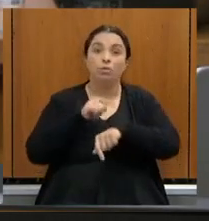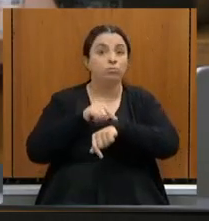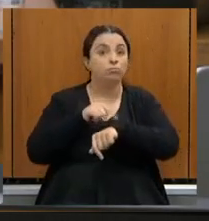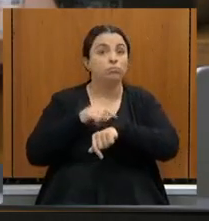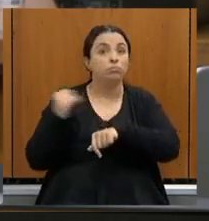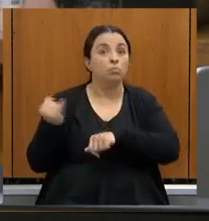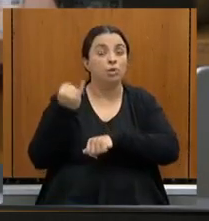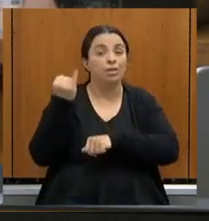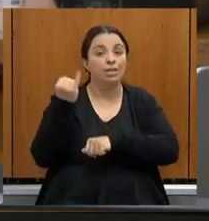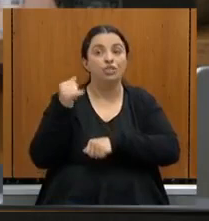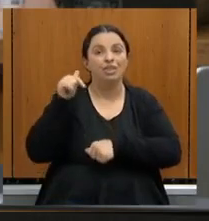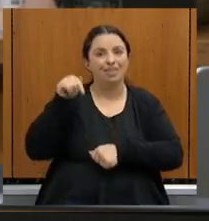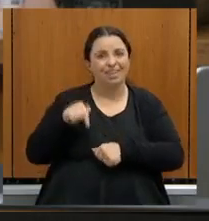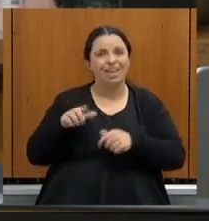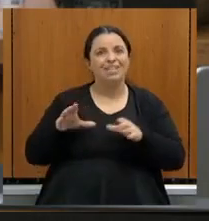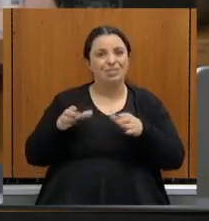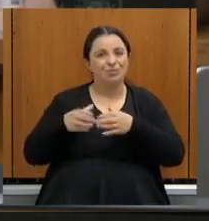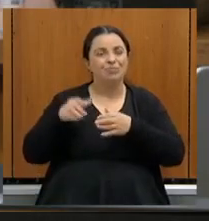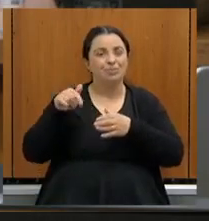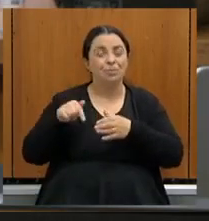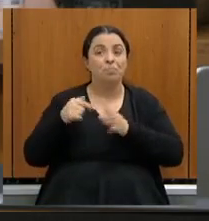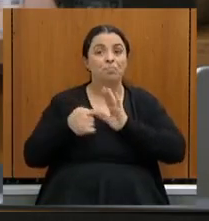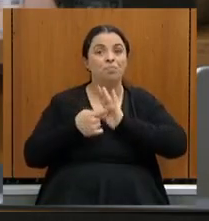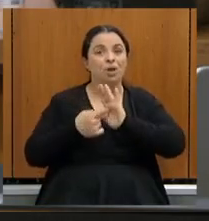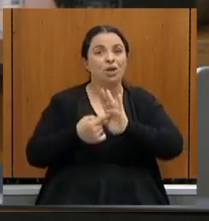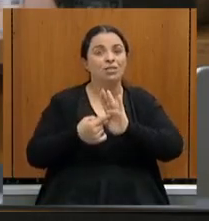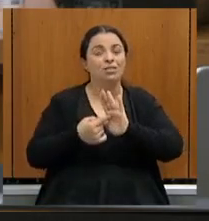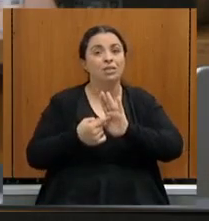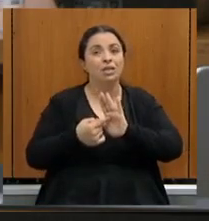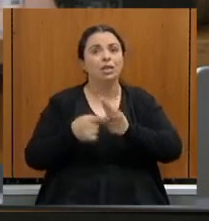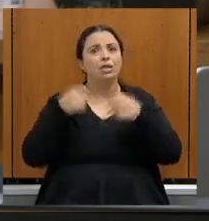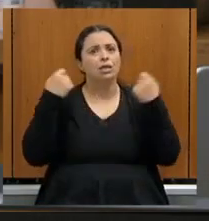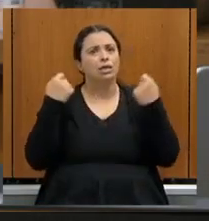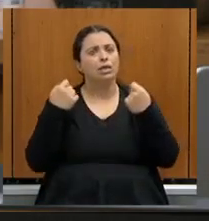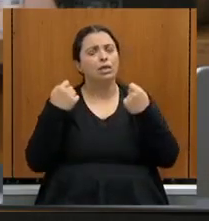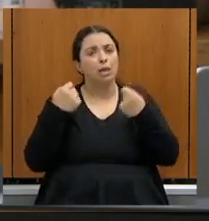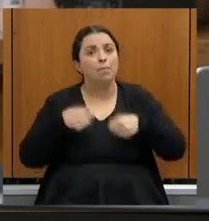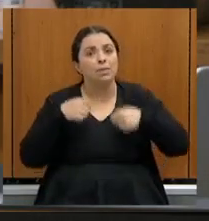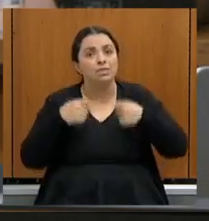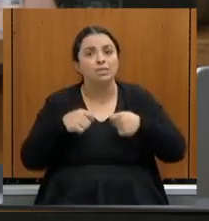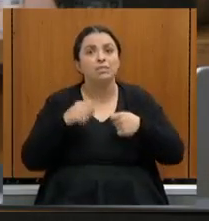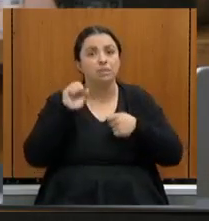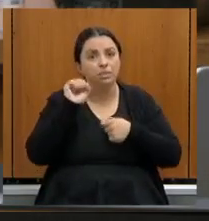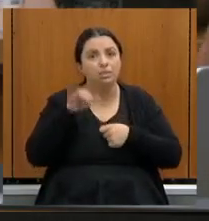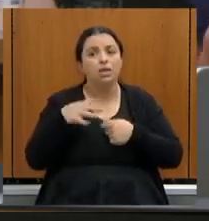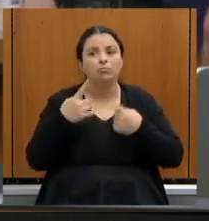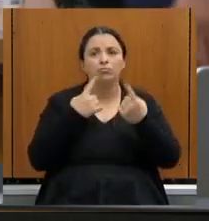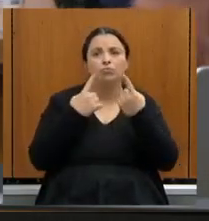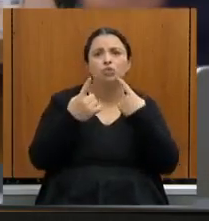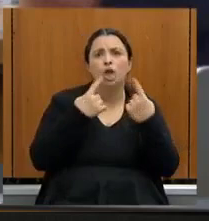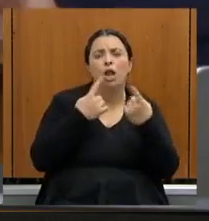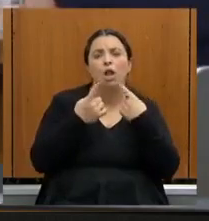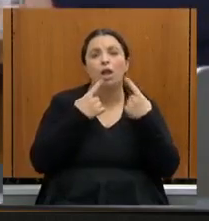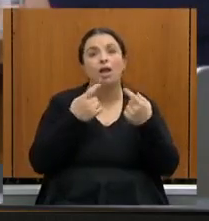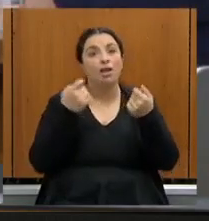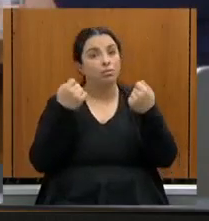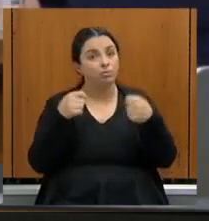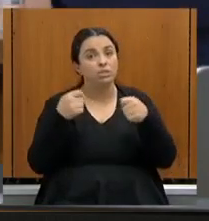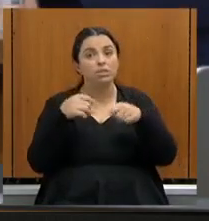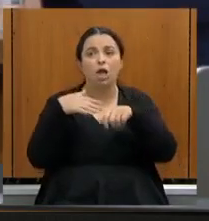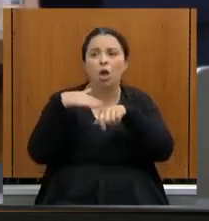mostra muito isso que é preciso dialogarmos que é preciso